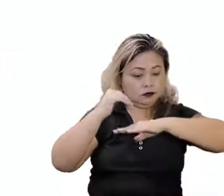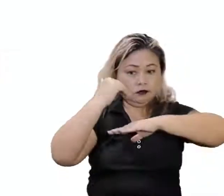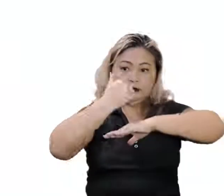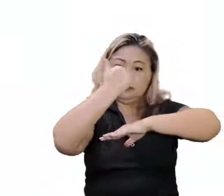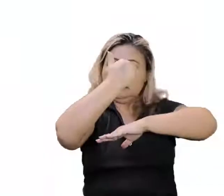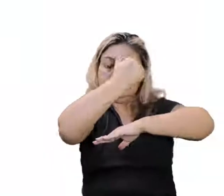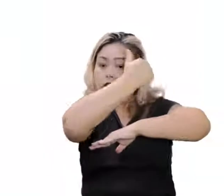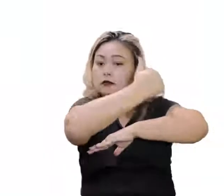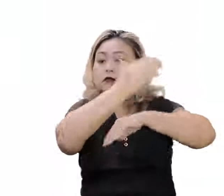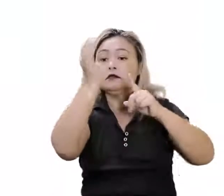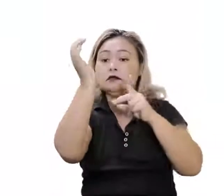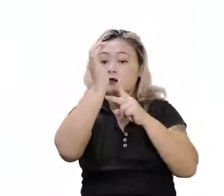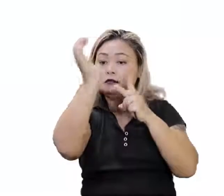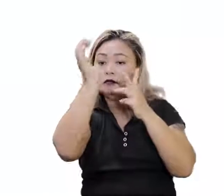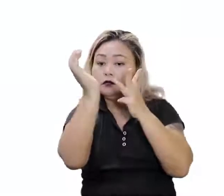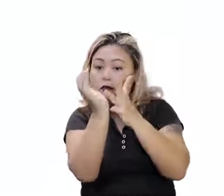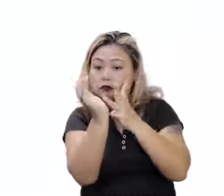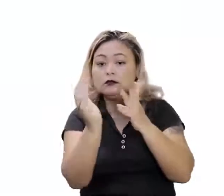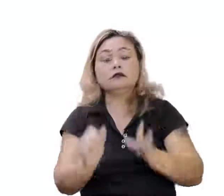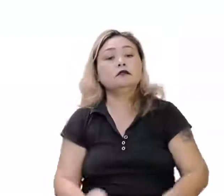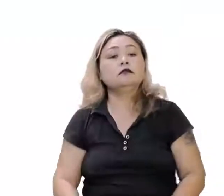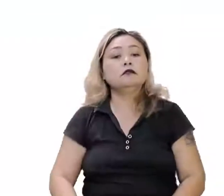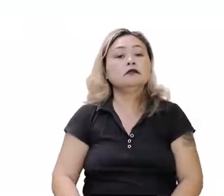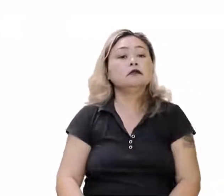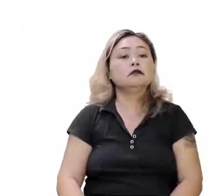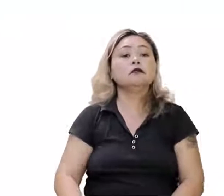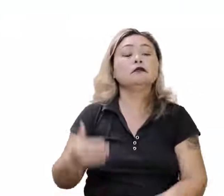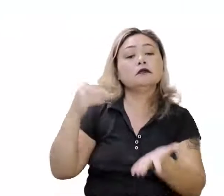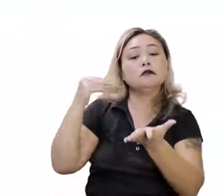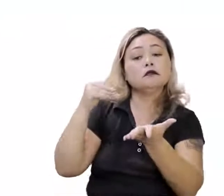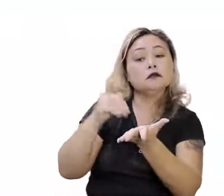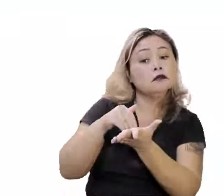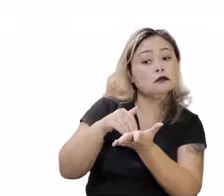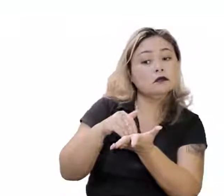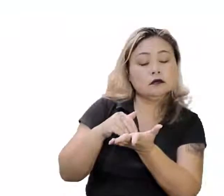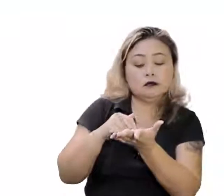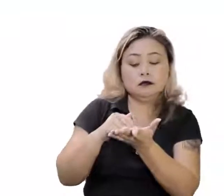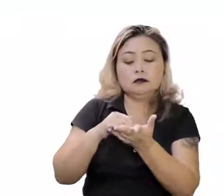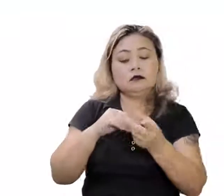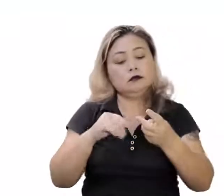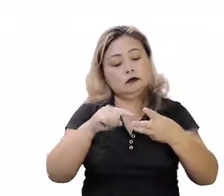Tá certo? Vamos lá. E aí, por último, nós temos quem? Os